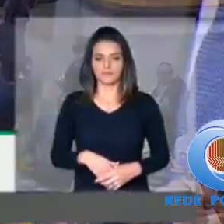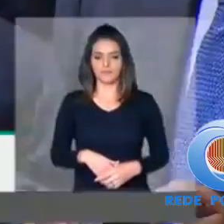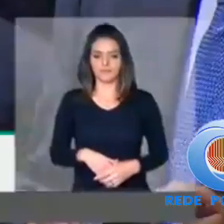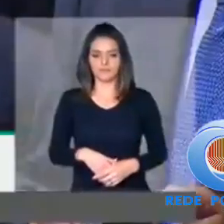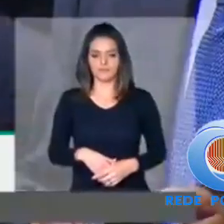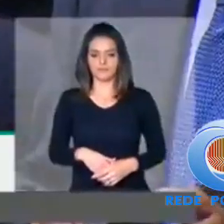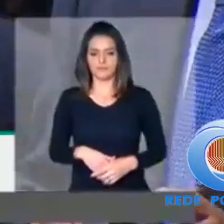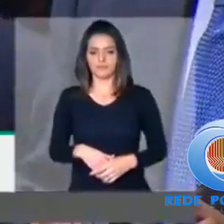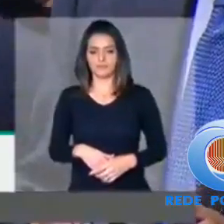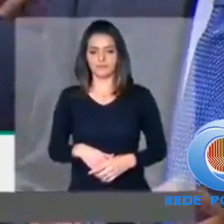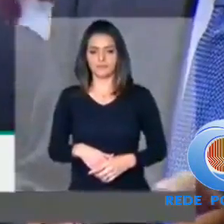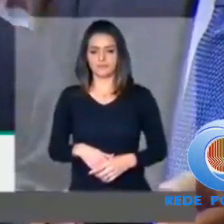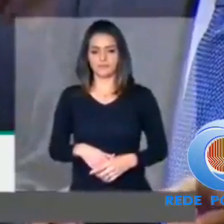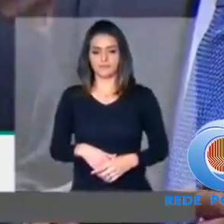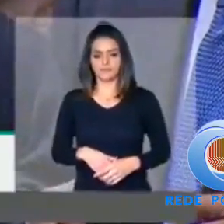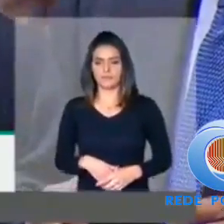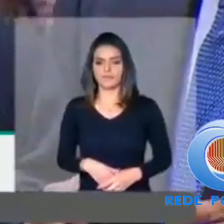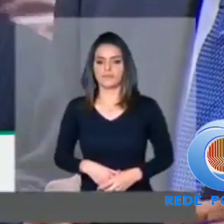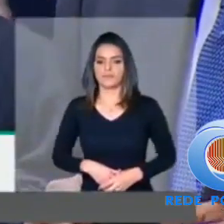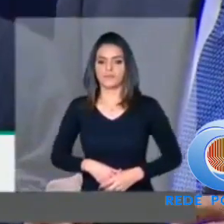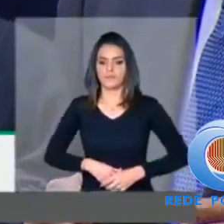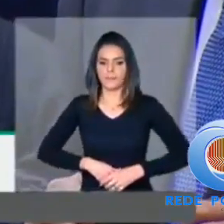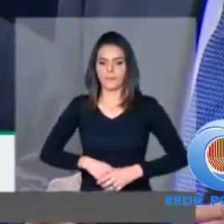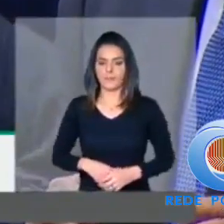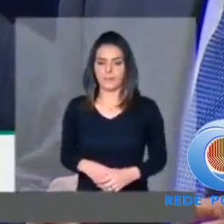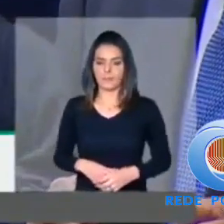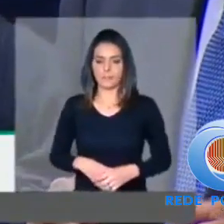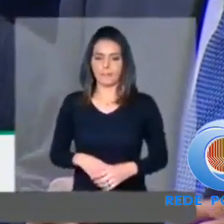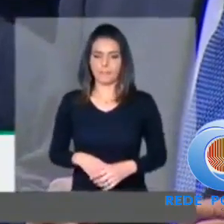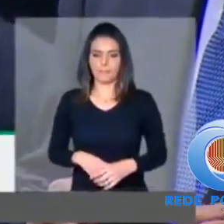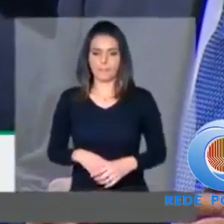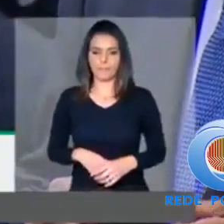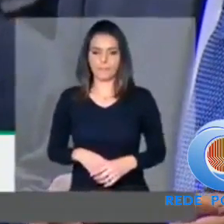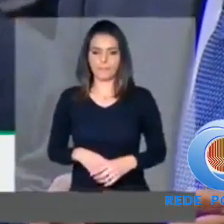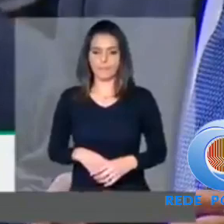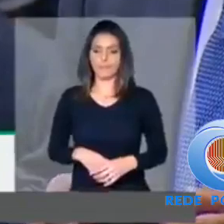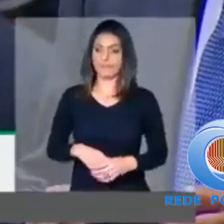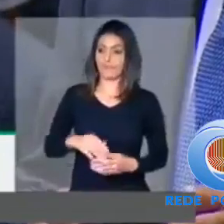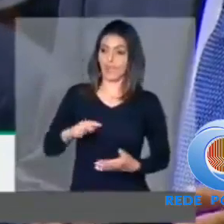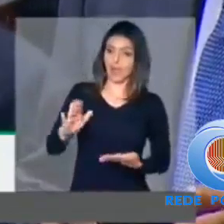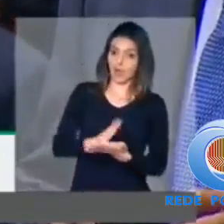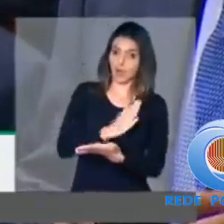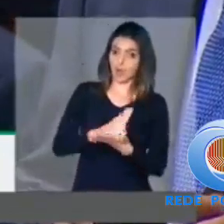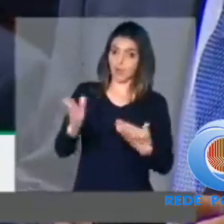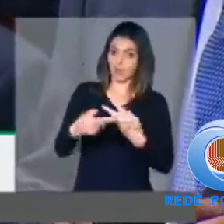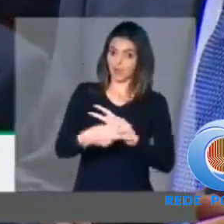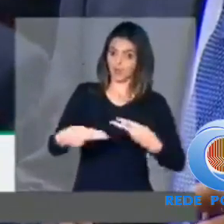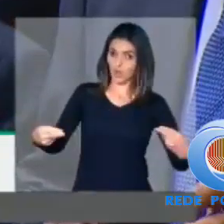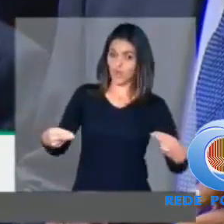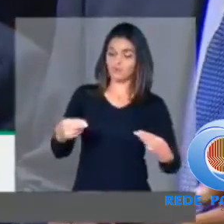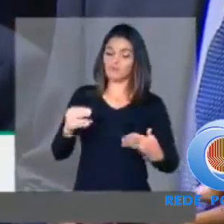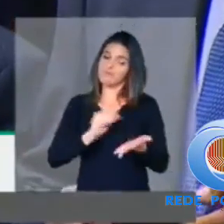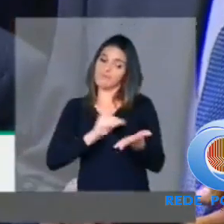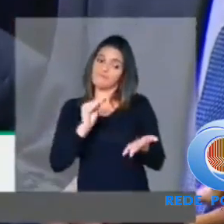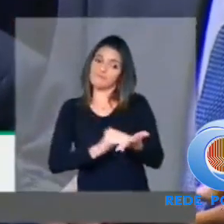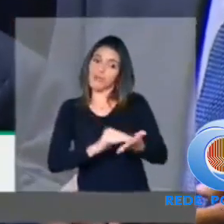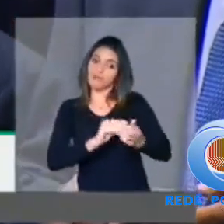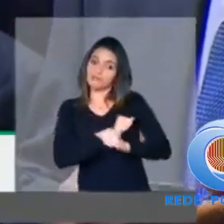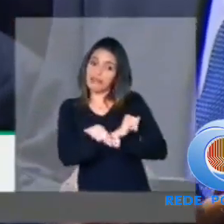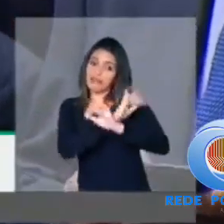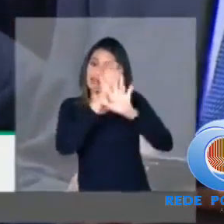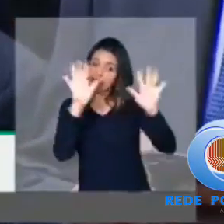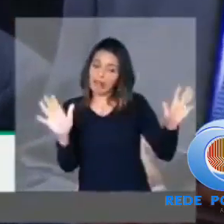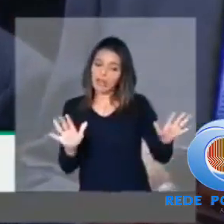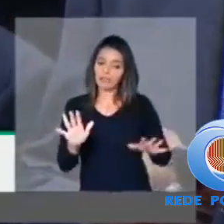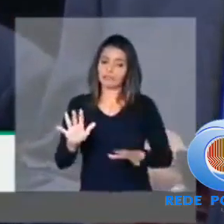é necessária na sua essência, mas tem algumas coisas que estão penduradas ainda, a questão do trabalho aos domingos. Isso